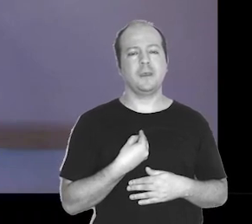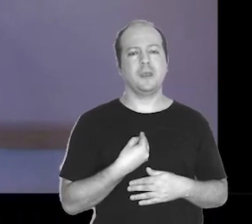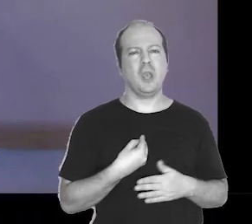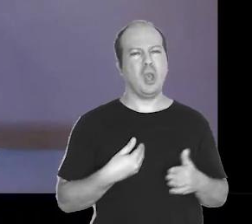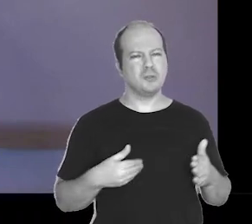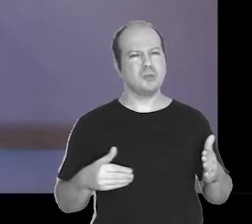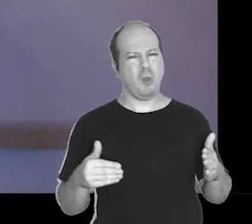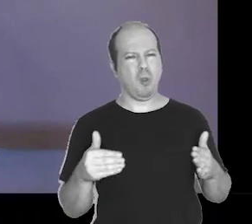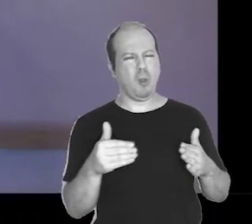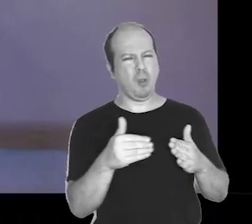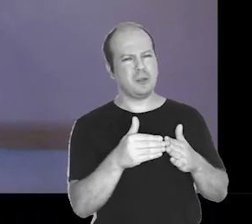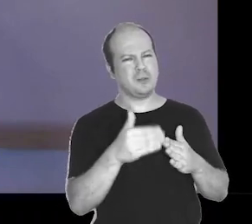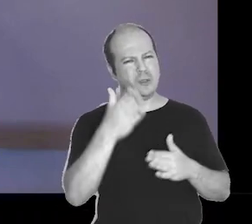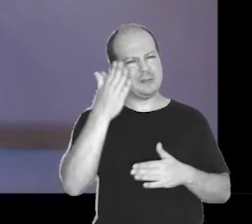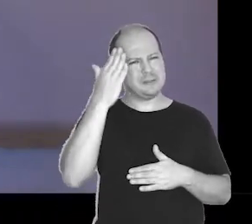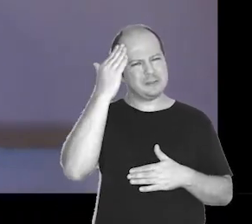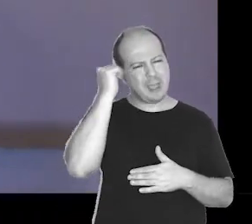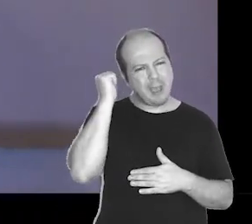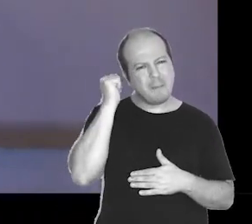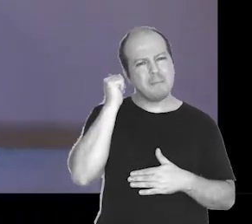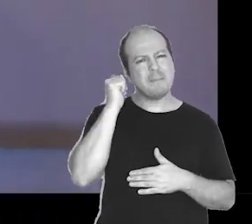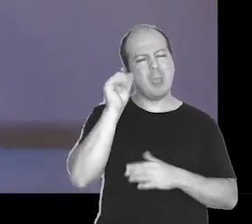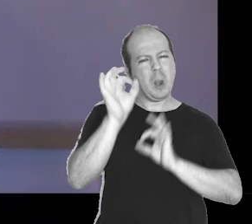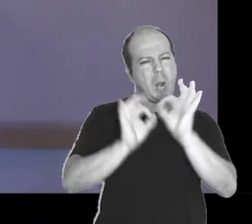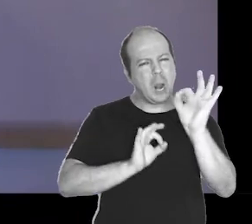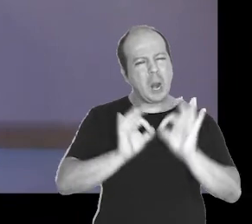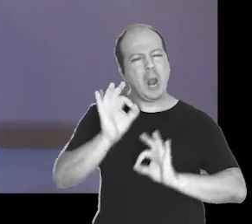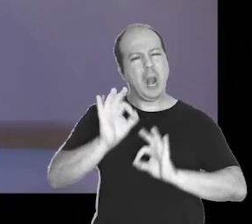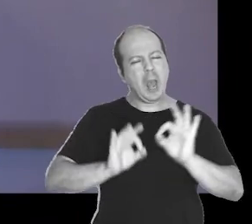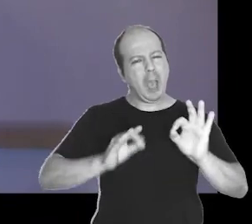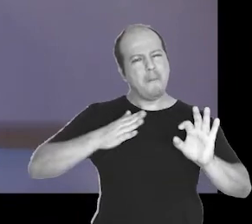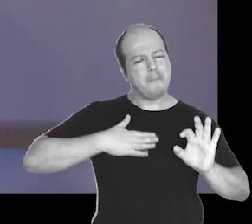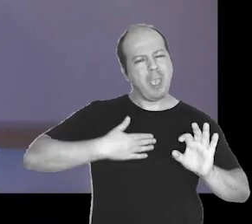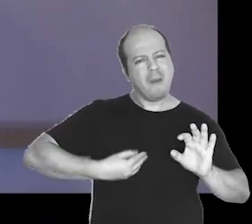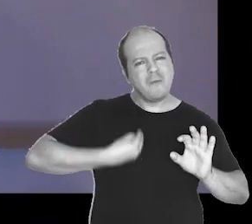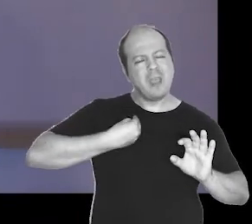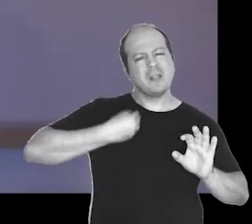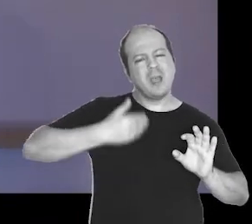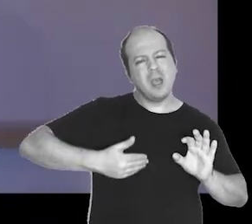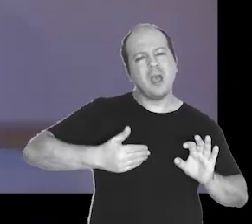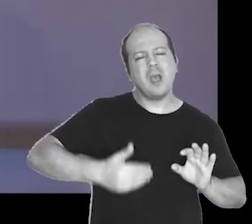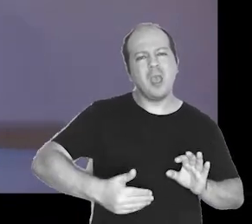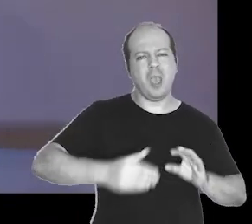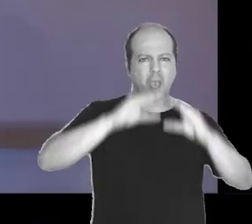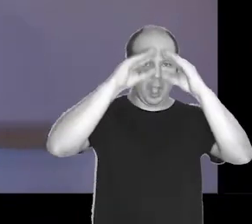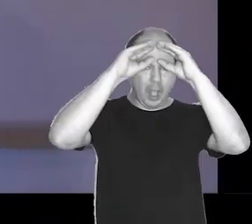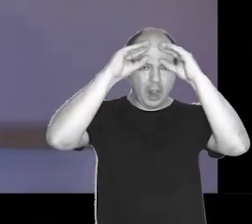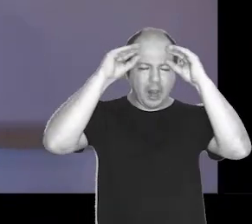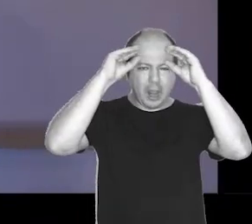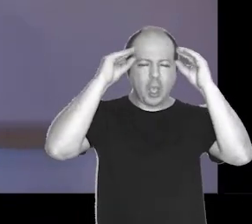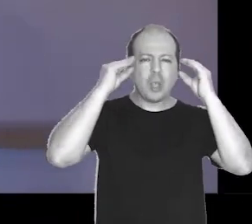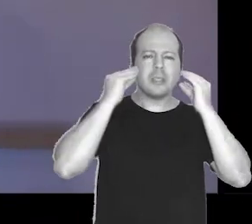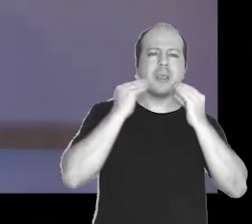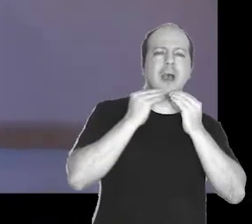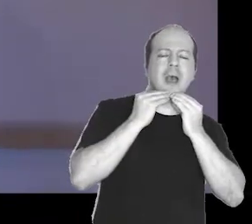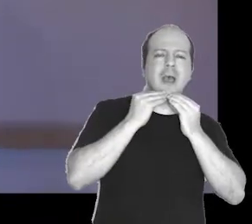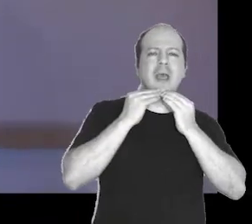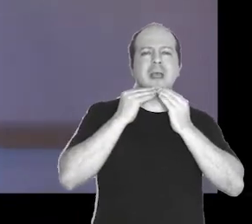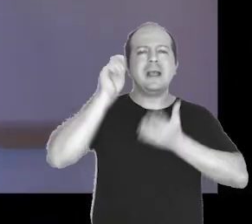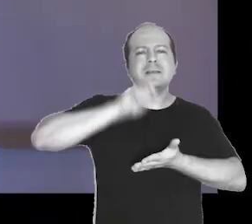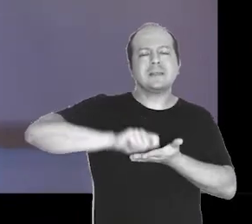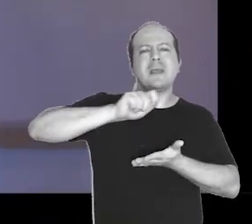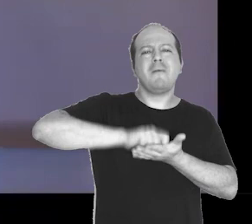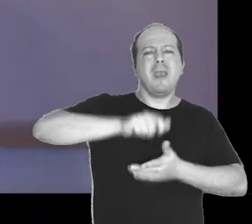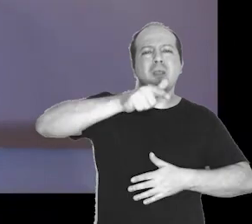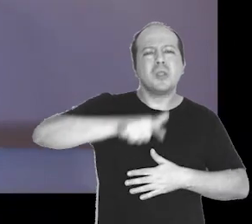Todos sabem que eu corrigi por toda a minha vida, Leonardo. Me corrigi, reescrevi